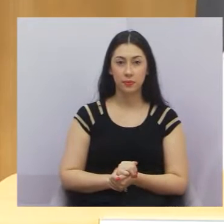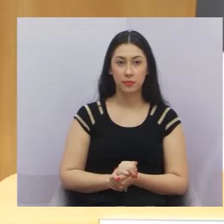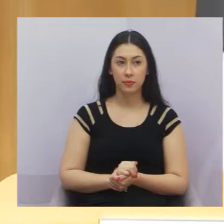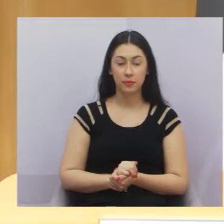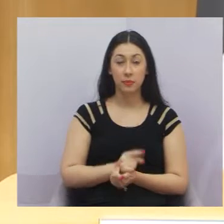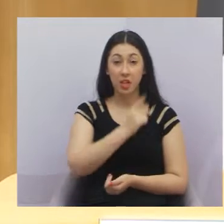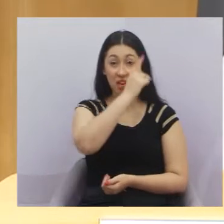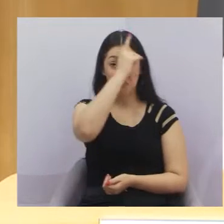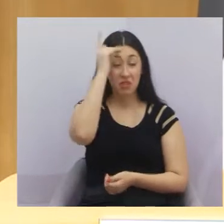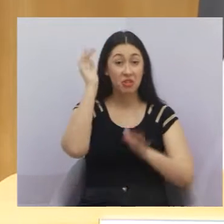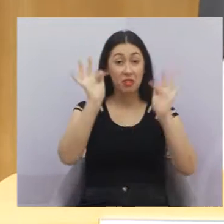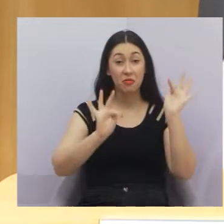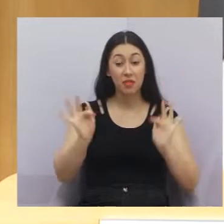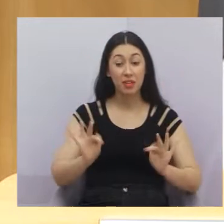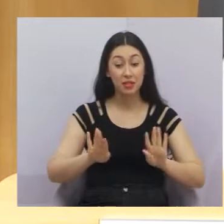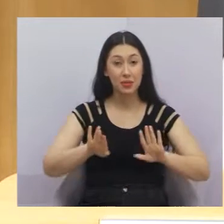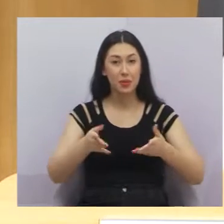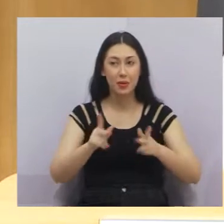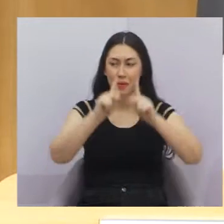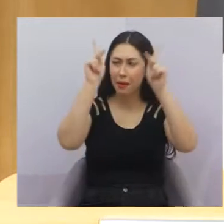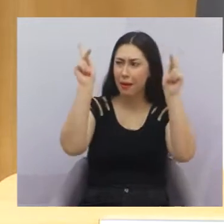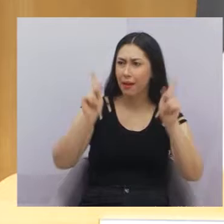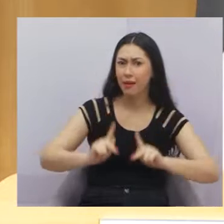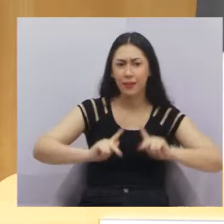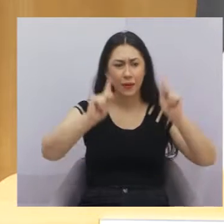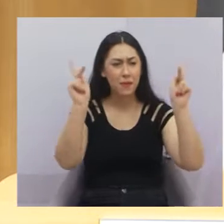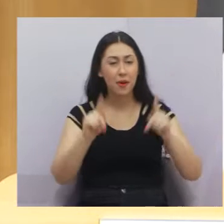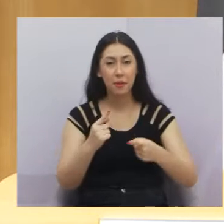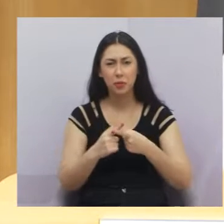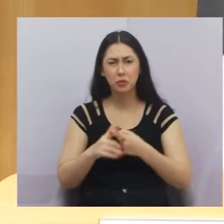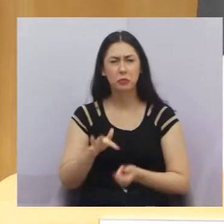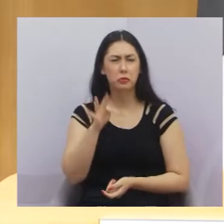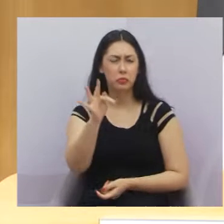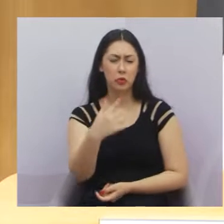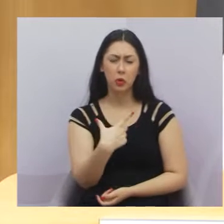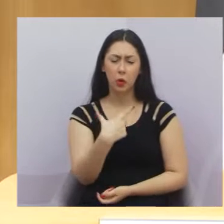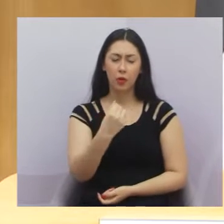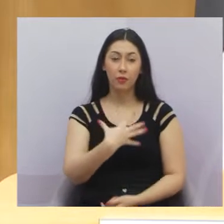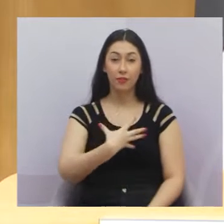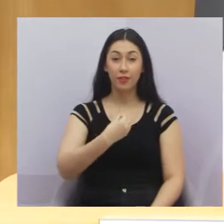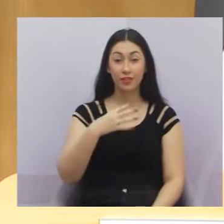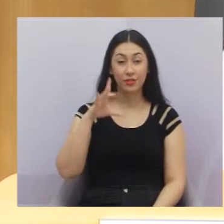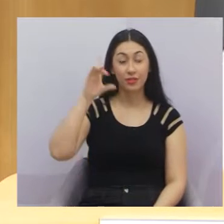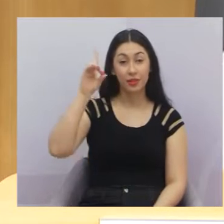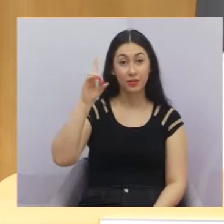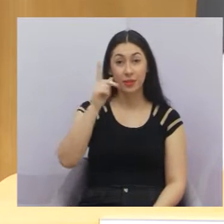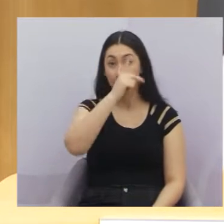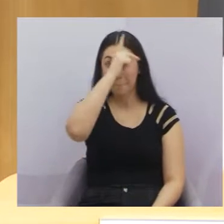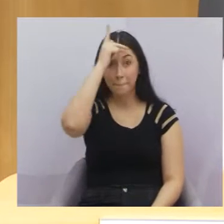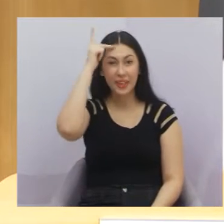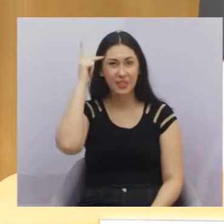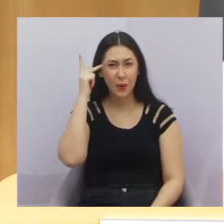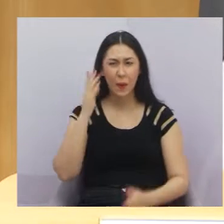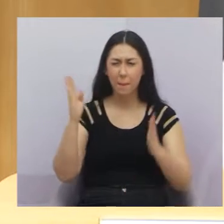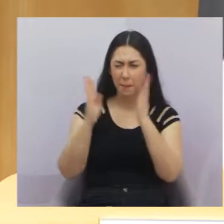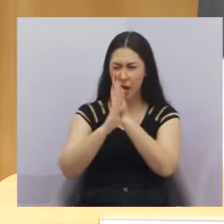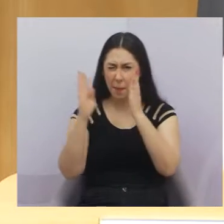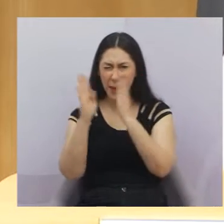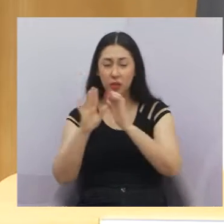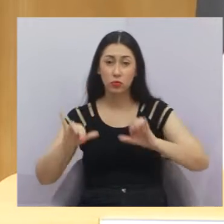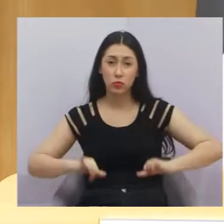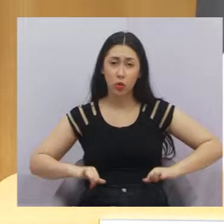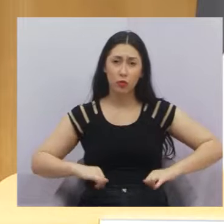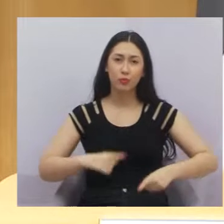Felizes os que promovem a paz, porque serão chamados filhos de Deus. Felizes os que são perseguidos por causa